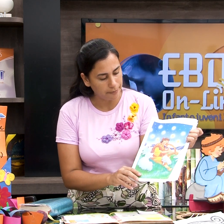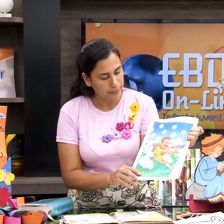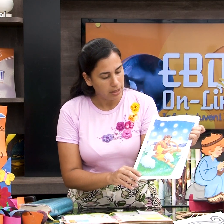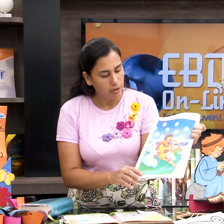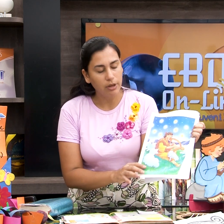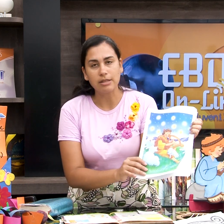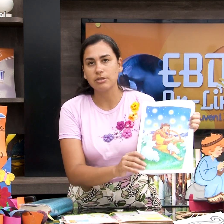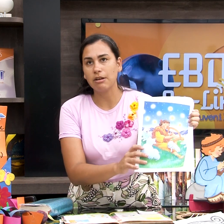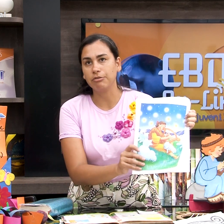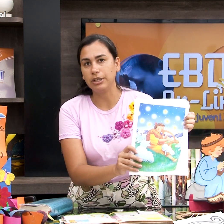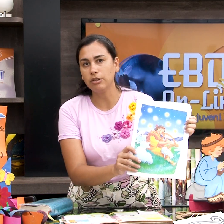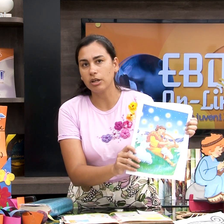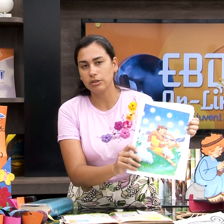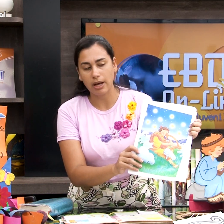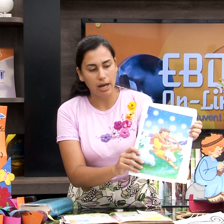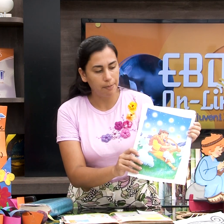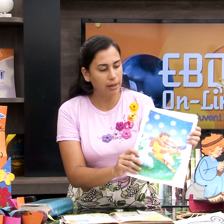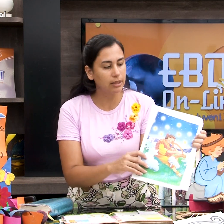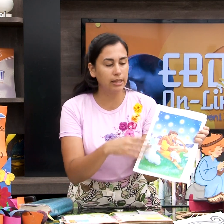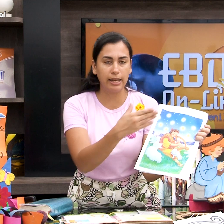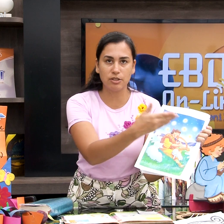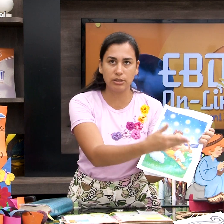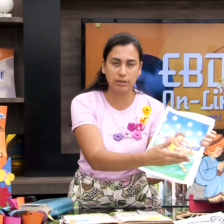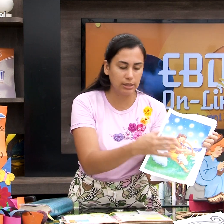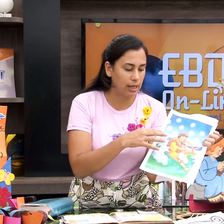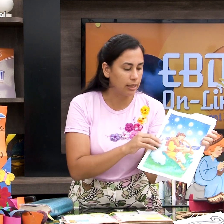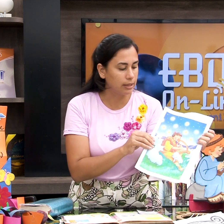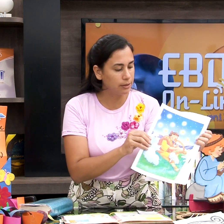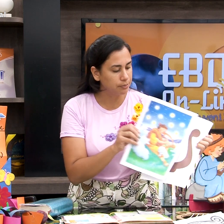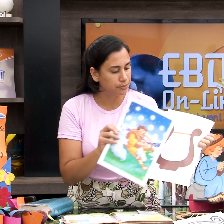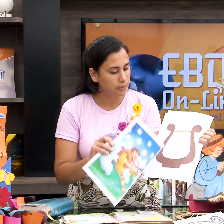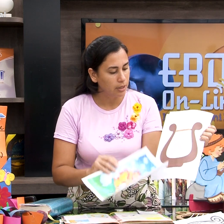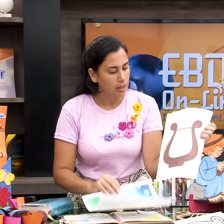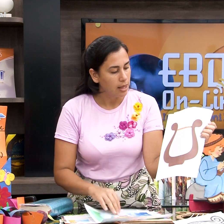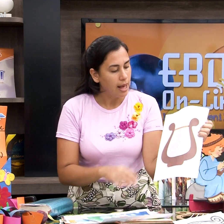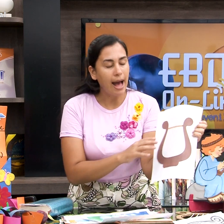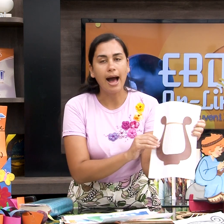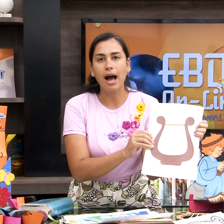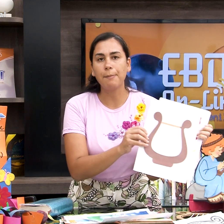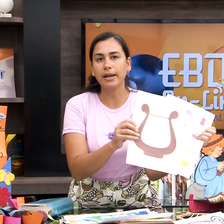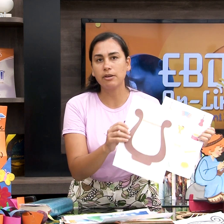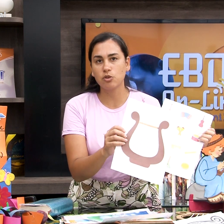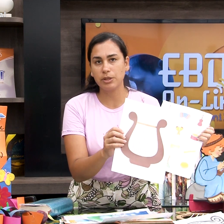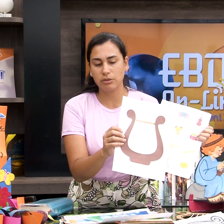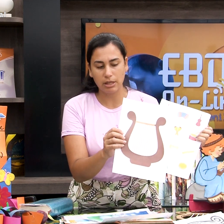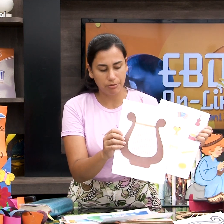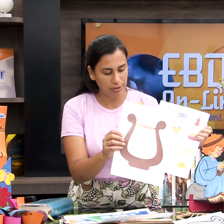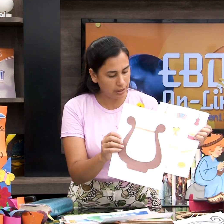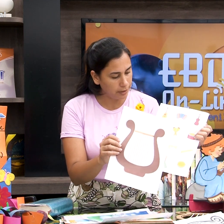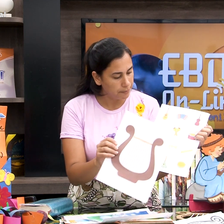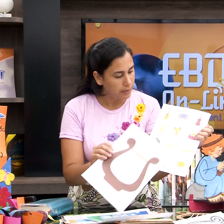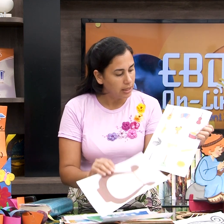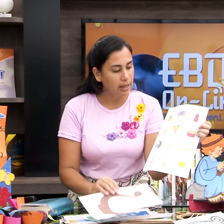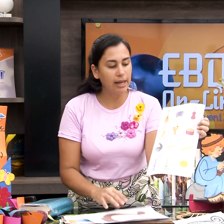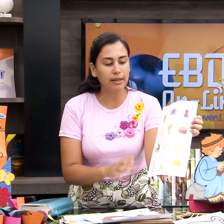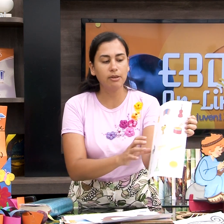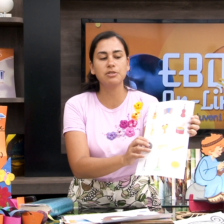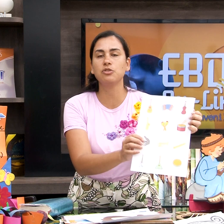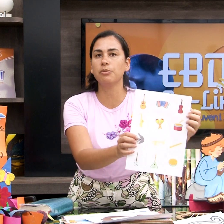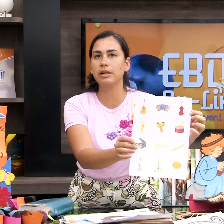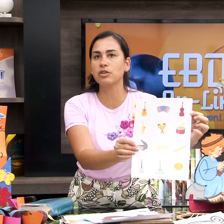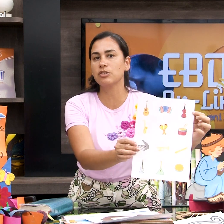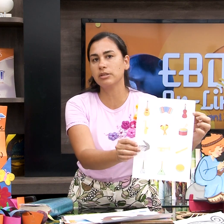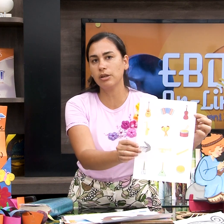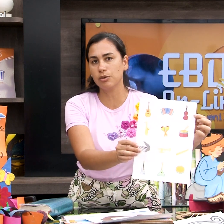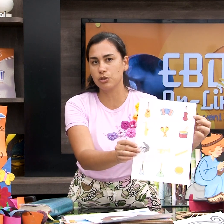você. No caso, Davi tocando a harpa, que nem a gente tinha ali. a harpa, que era o instrumento de Davi, e aqui